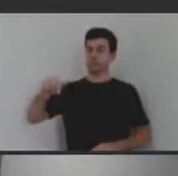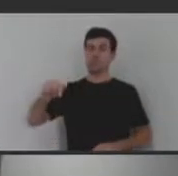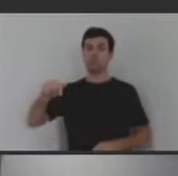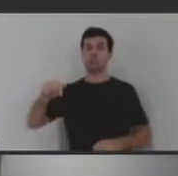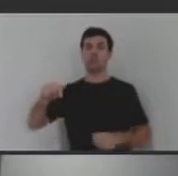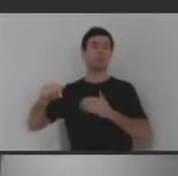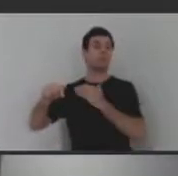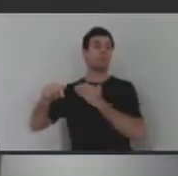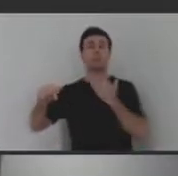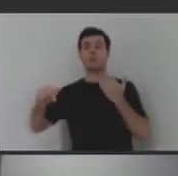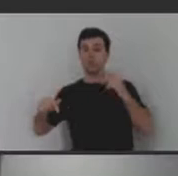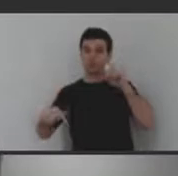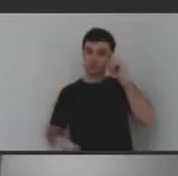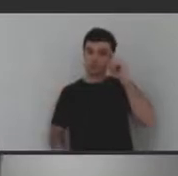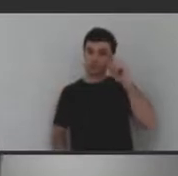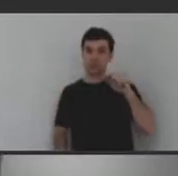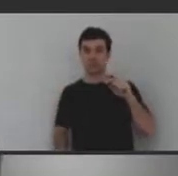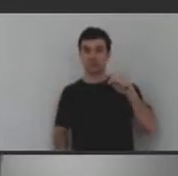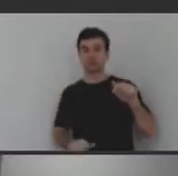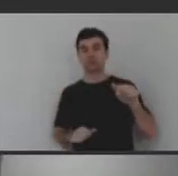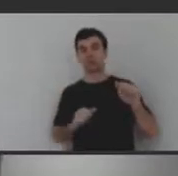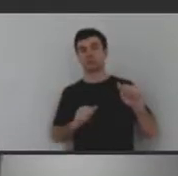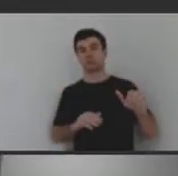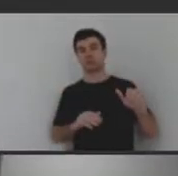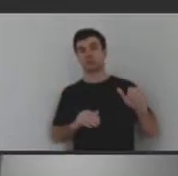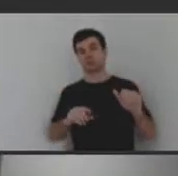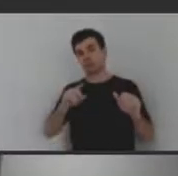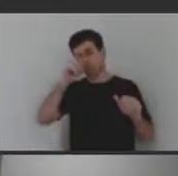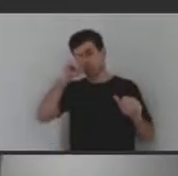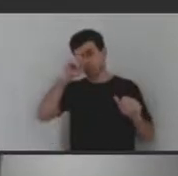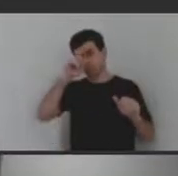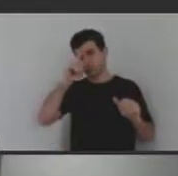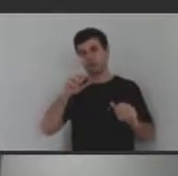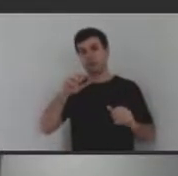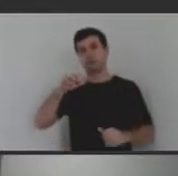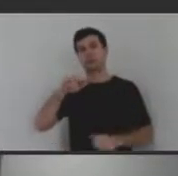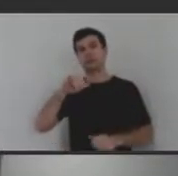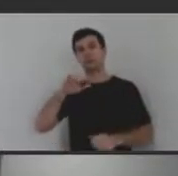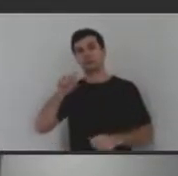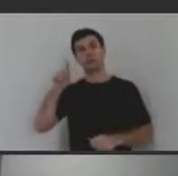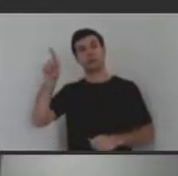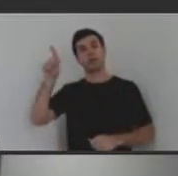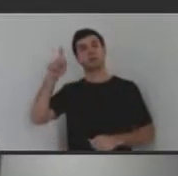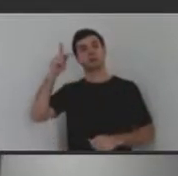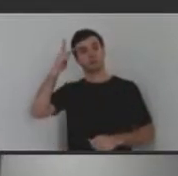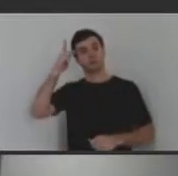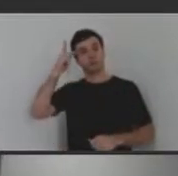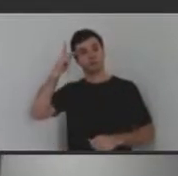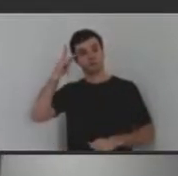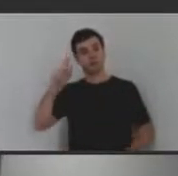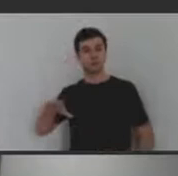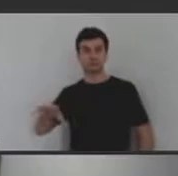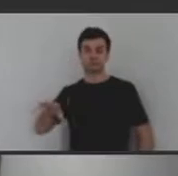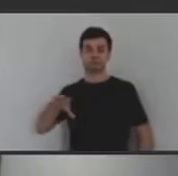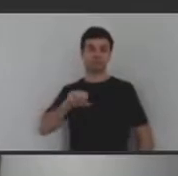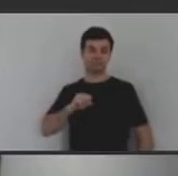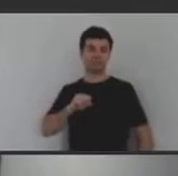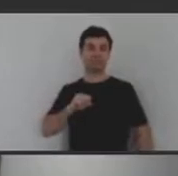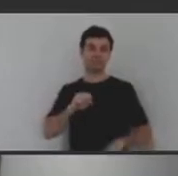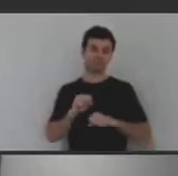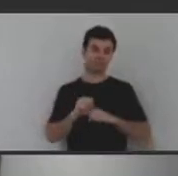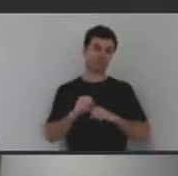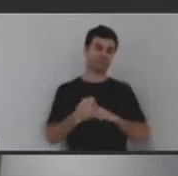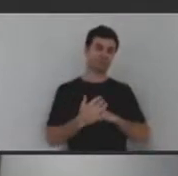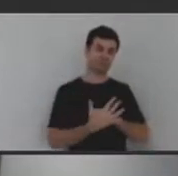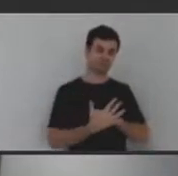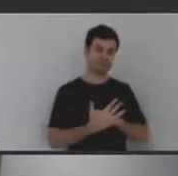de setembro de 2020 no Hospital das Clínicas da cidade de São Paulo, após contaminação pelo Covid-19.